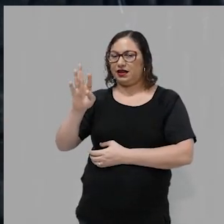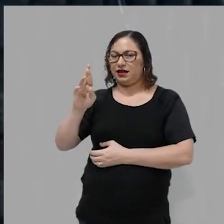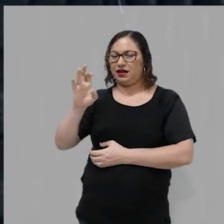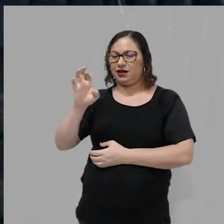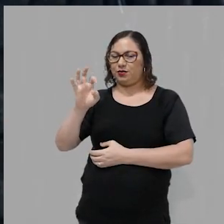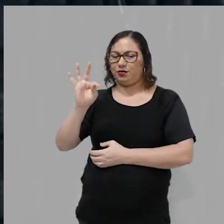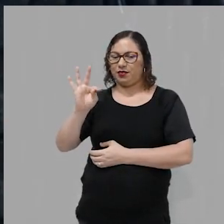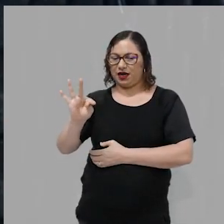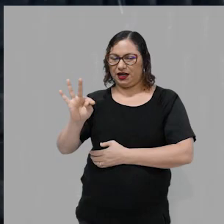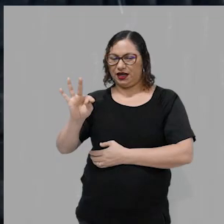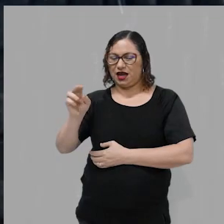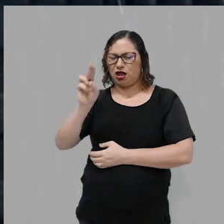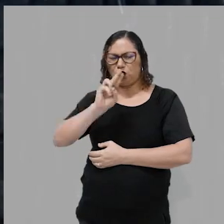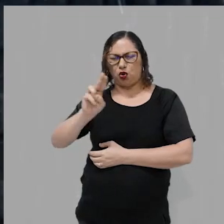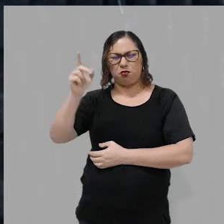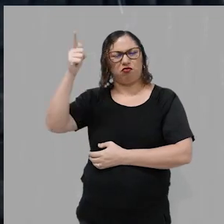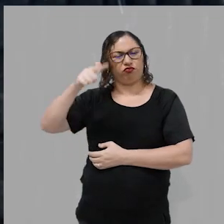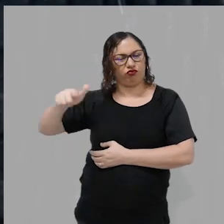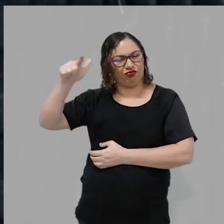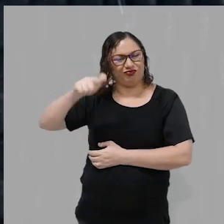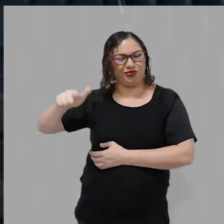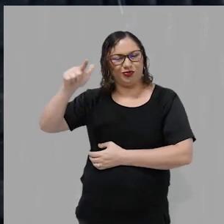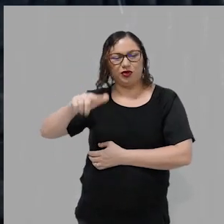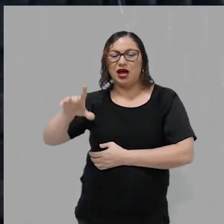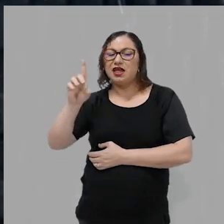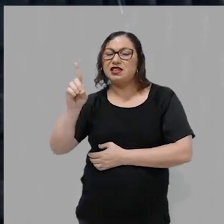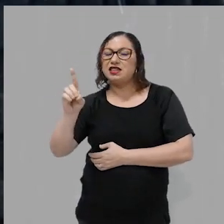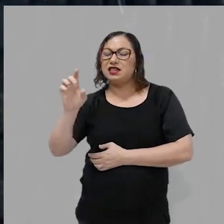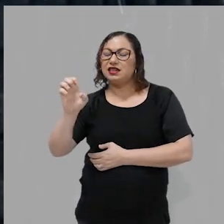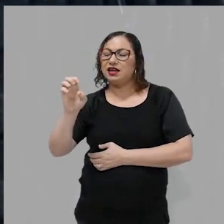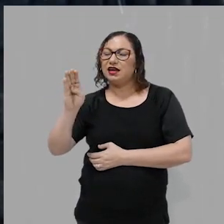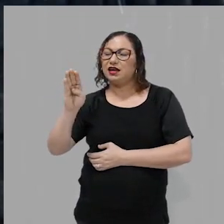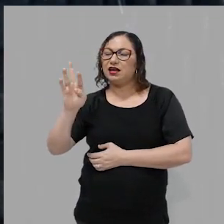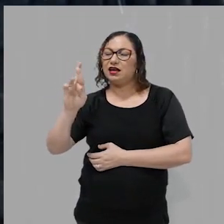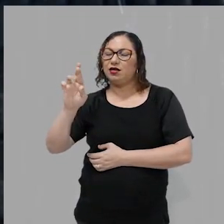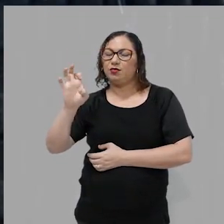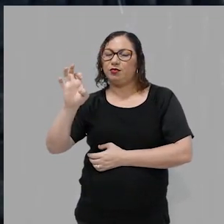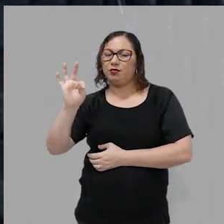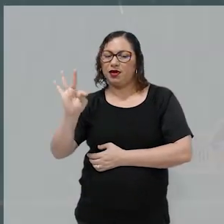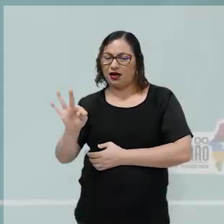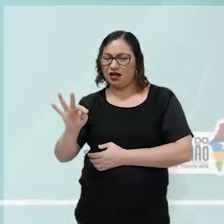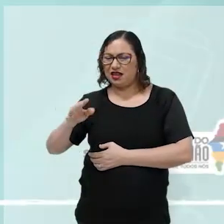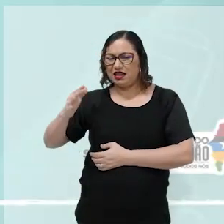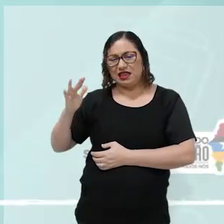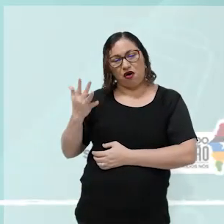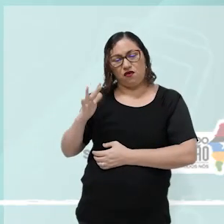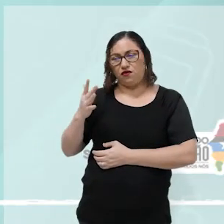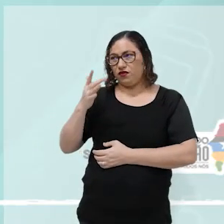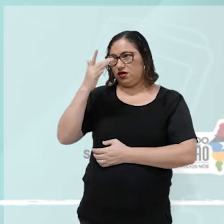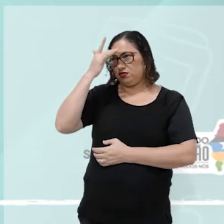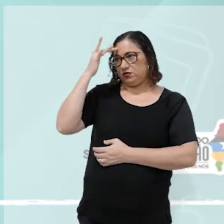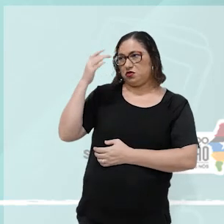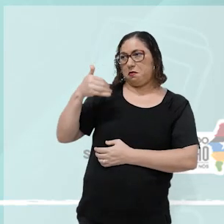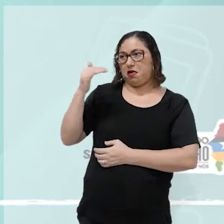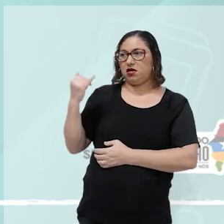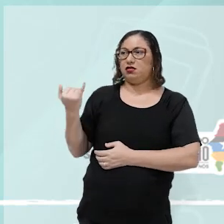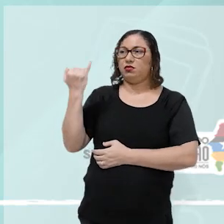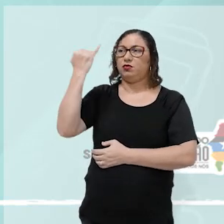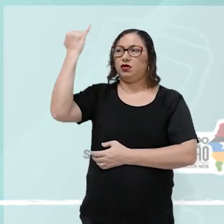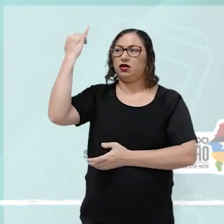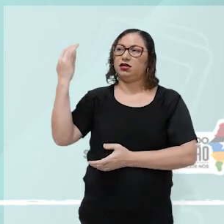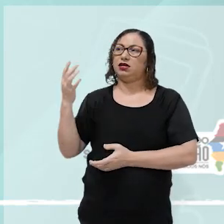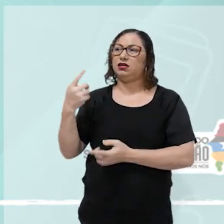vou repetir essa palavra e esse nome várias vezes porque ele é talvez a figura mais importante, né? A alma da missão artística francesa, porque ele